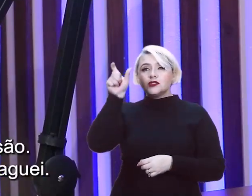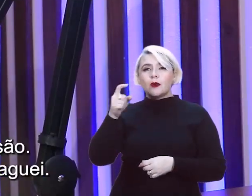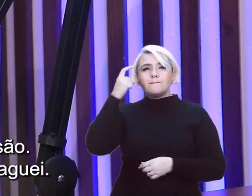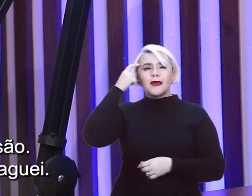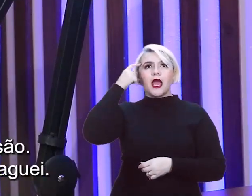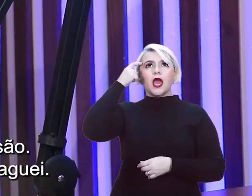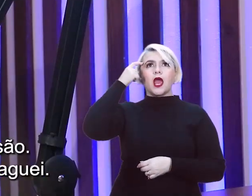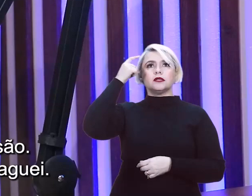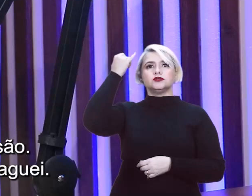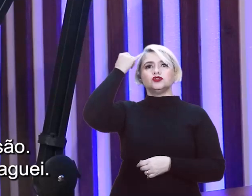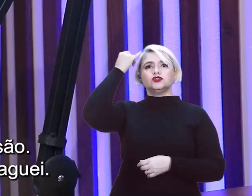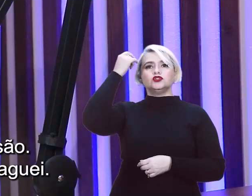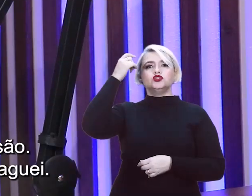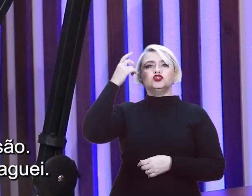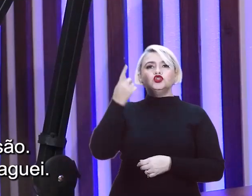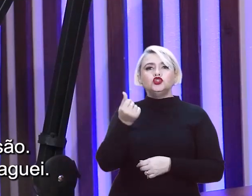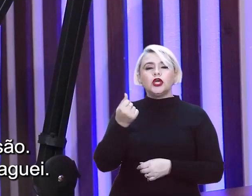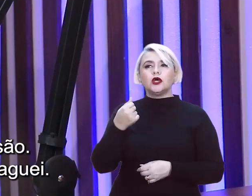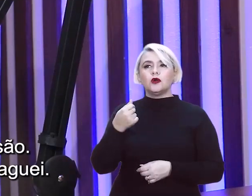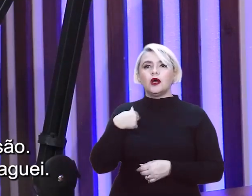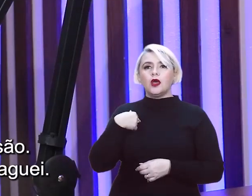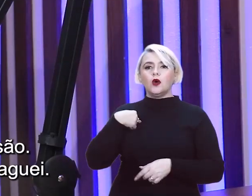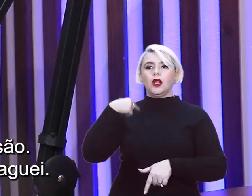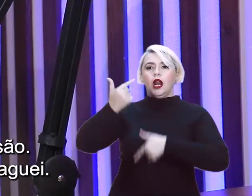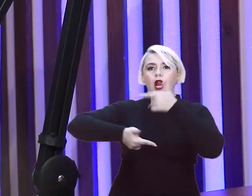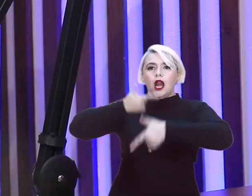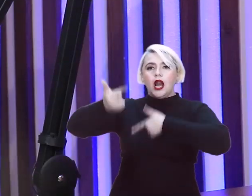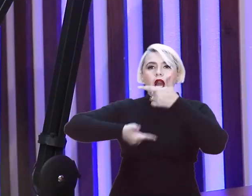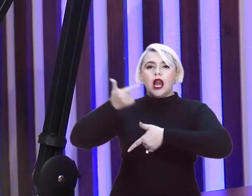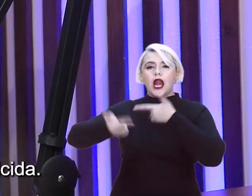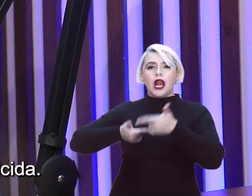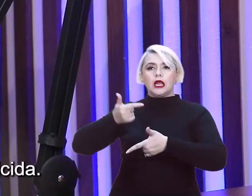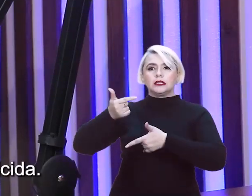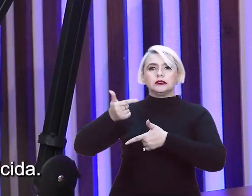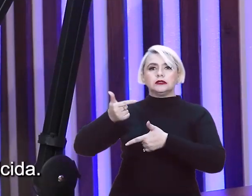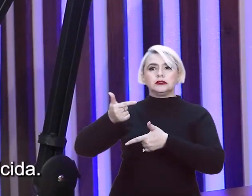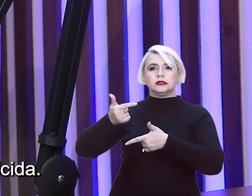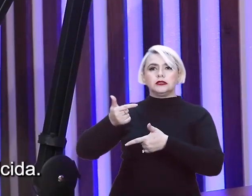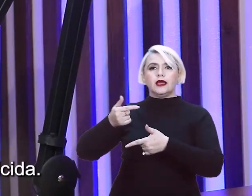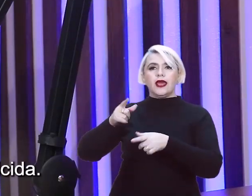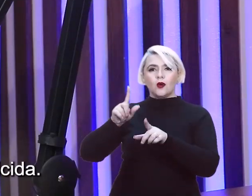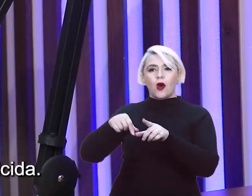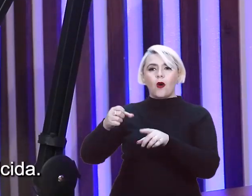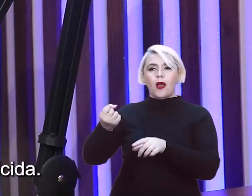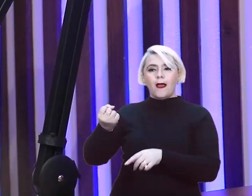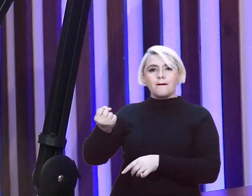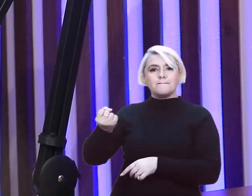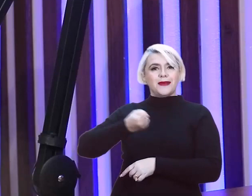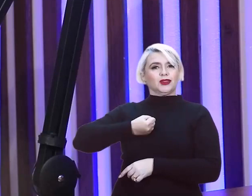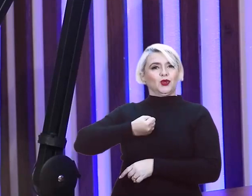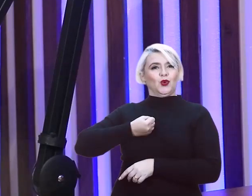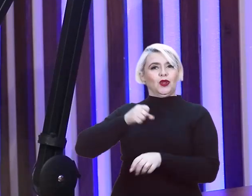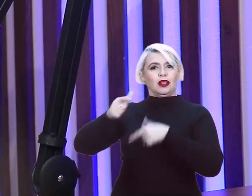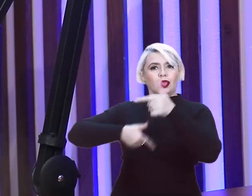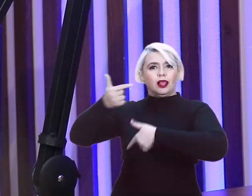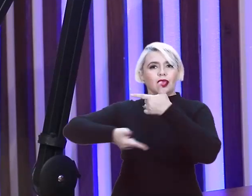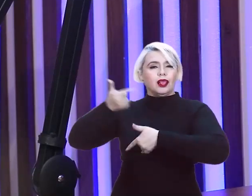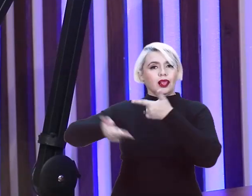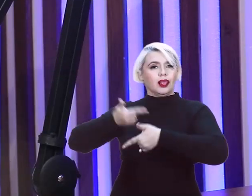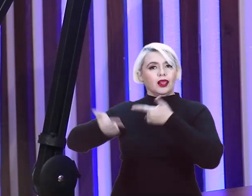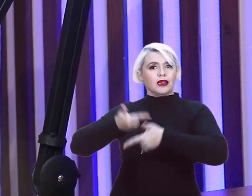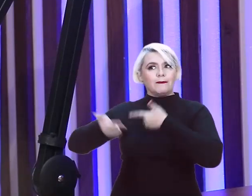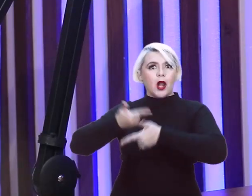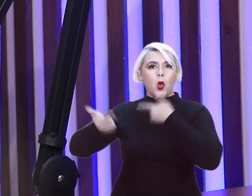A gente escuta muita expressão, me matei de trabalhar, mas eu paguei. Então, me matei é o quê? É um suicida. Então, eu